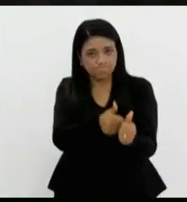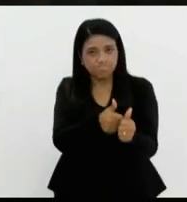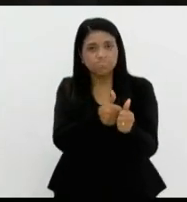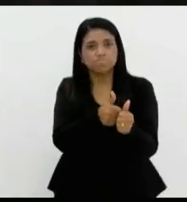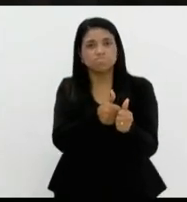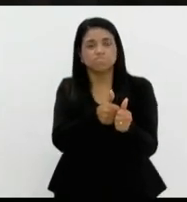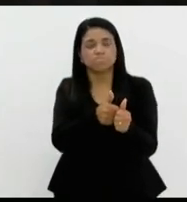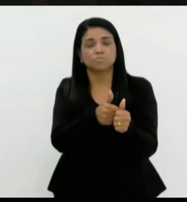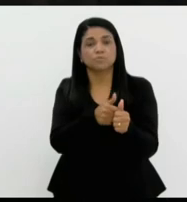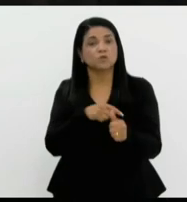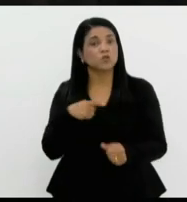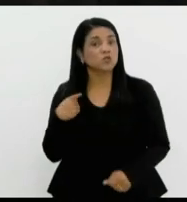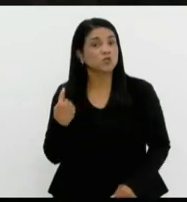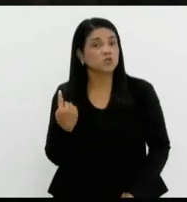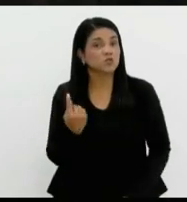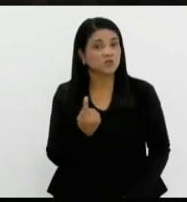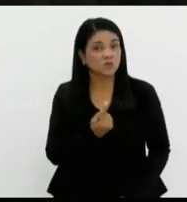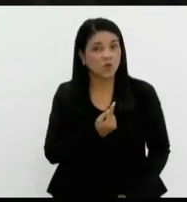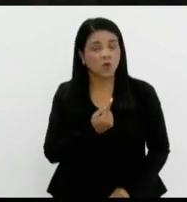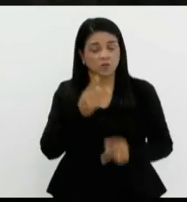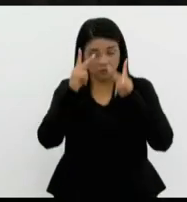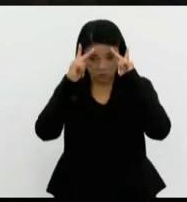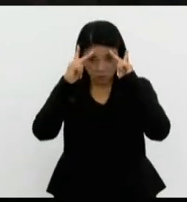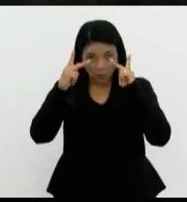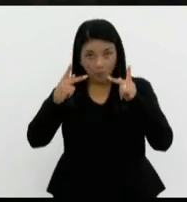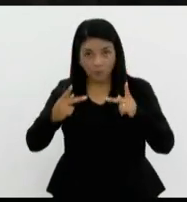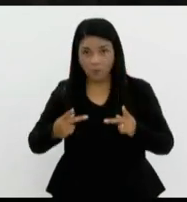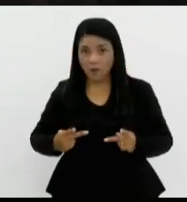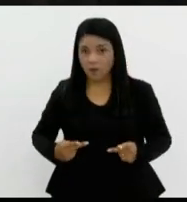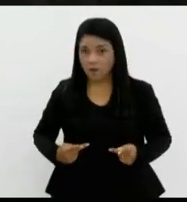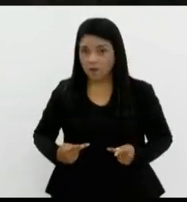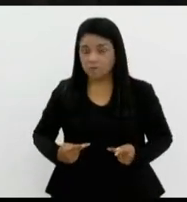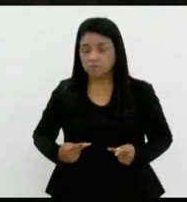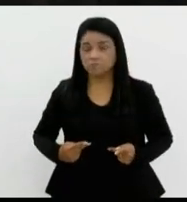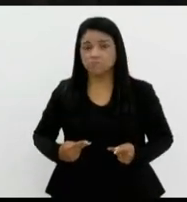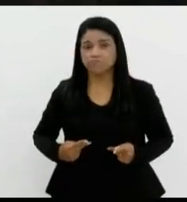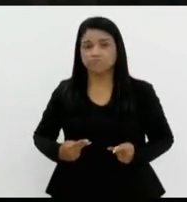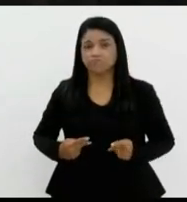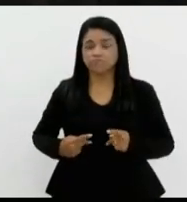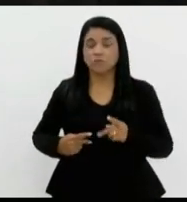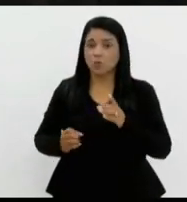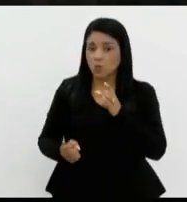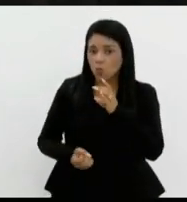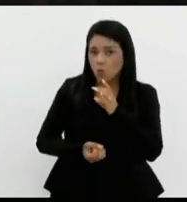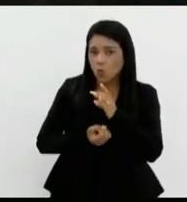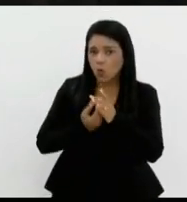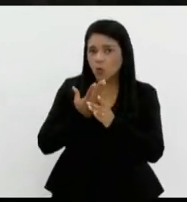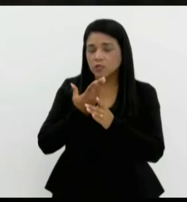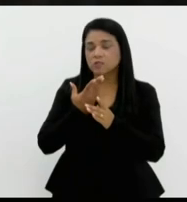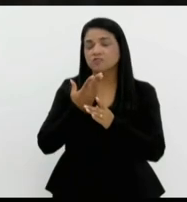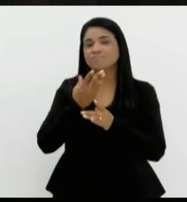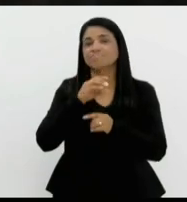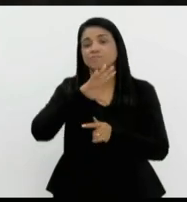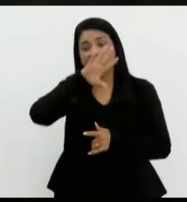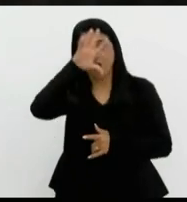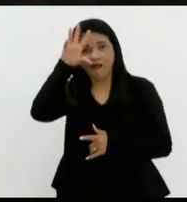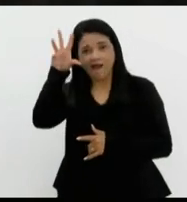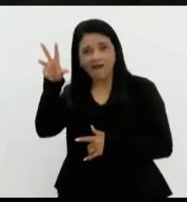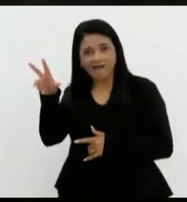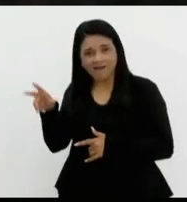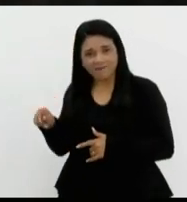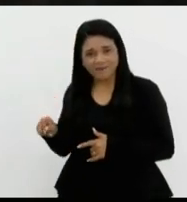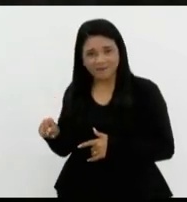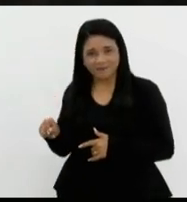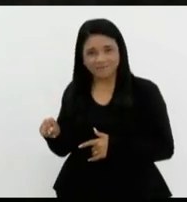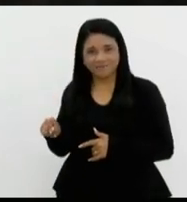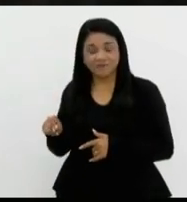sendo todos nós seres humanos, que a nossa origem comum é a África, as cores das